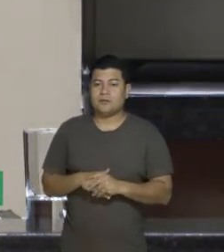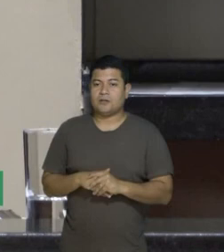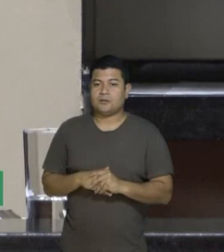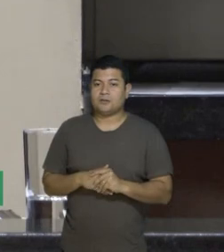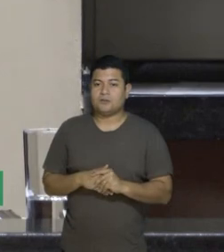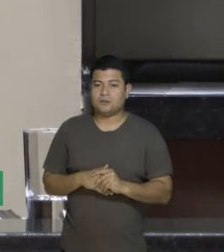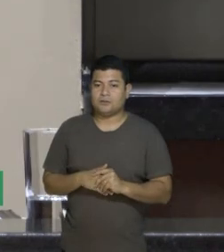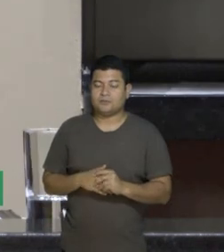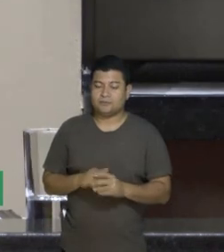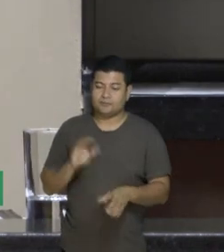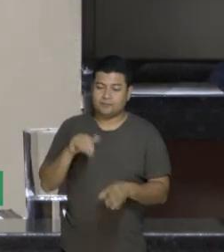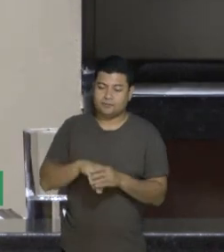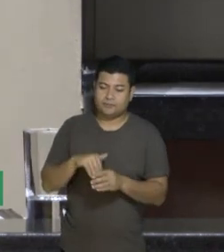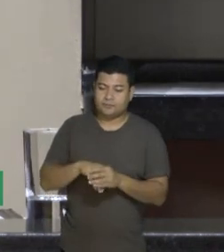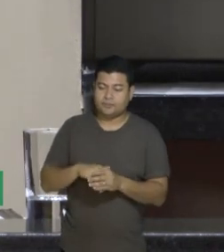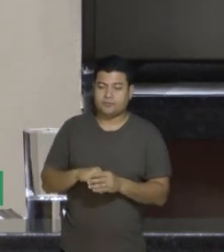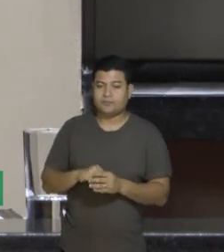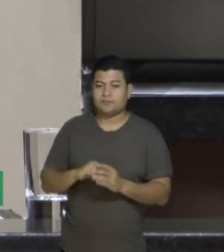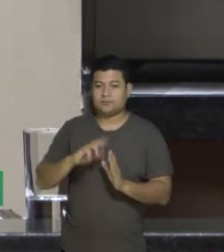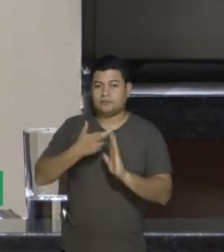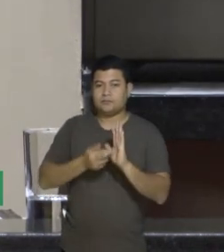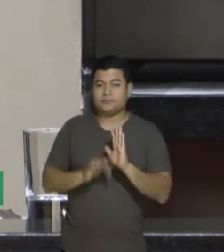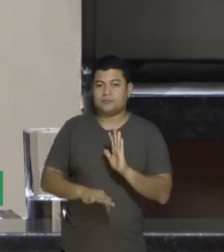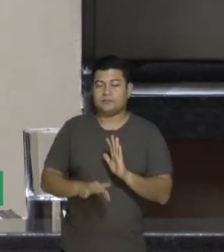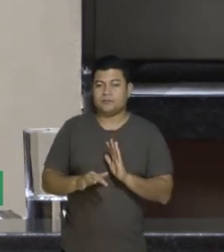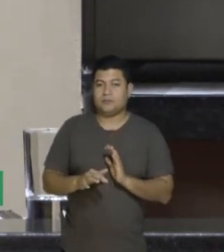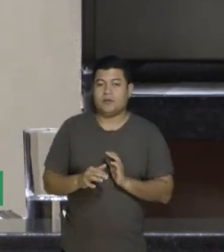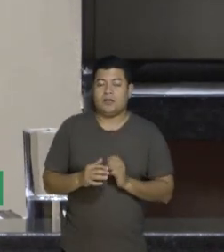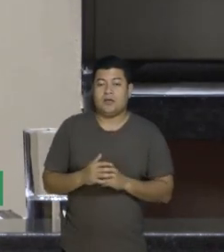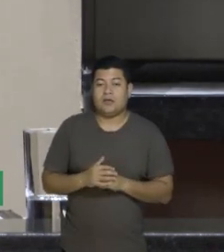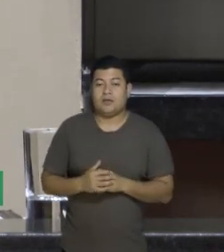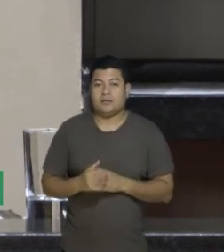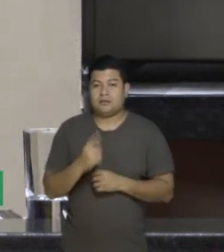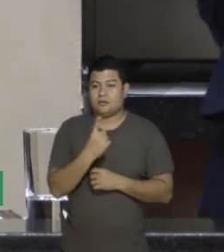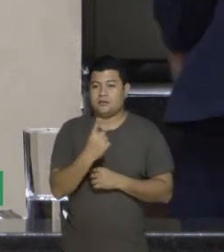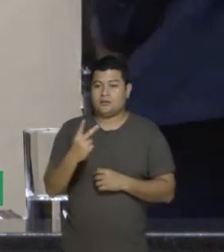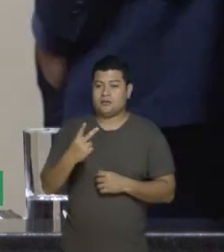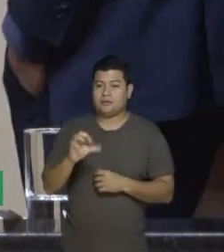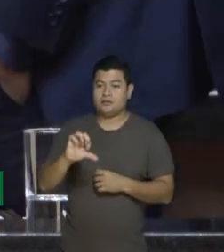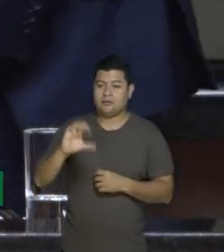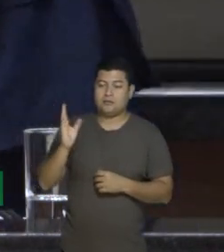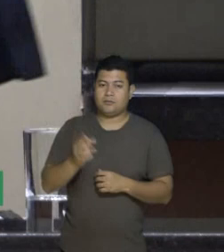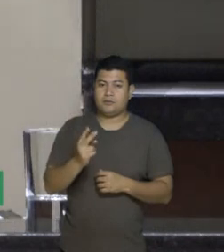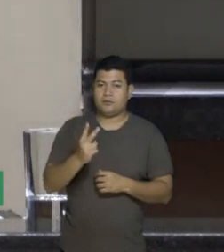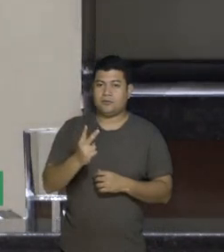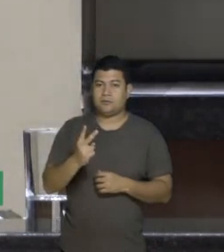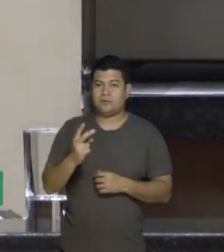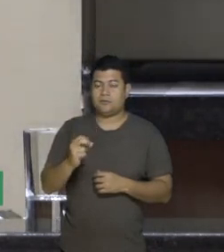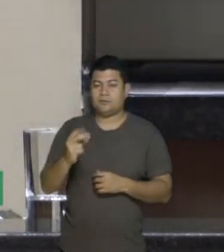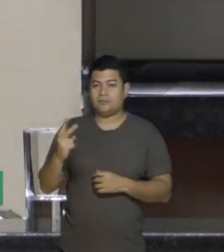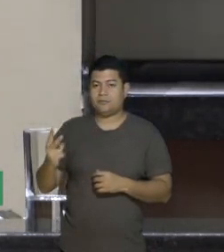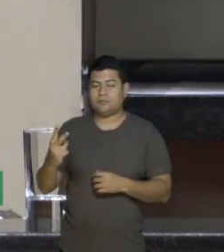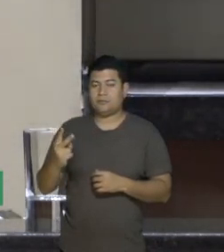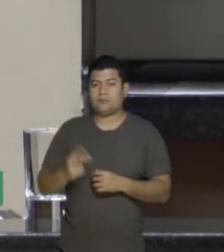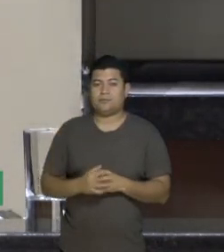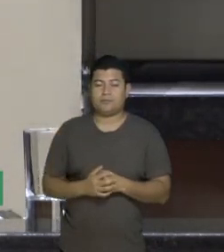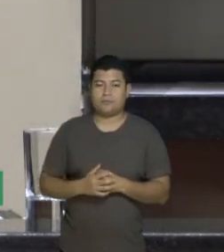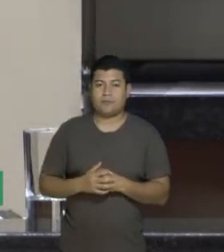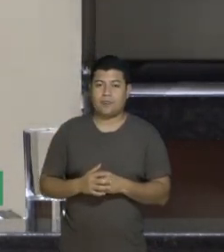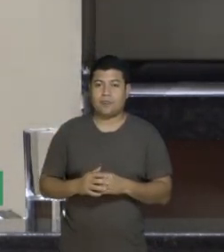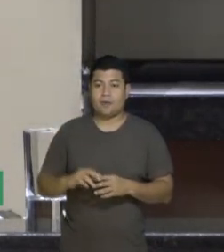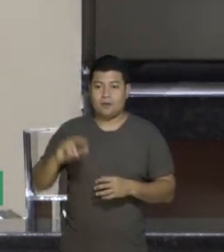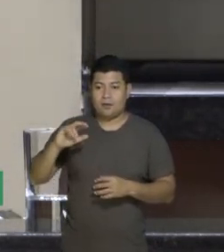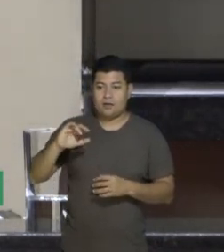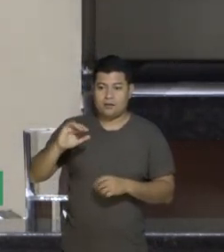Votação da redação final do projeto de lei 129/2022, autoria deputado Jessé Lopes, dispõe sobre o reconhecimento do risco